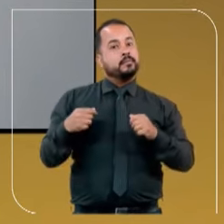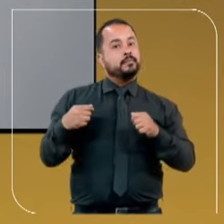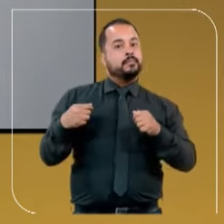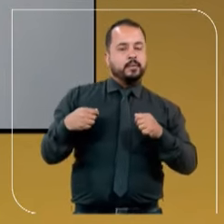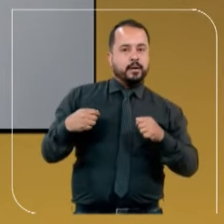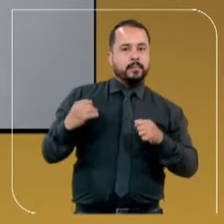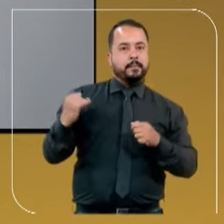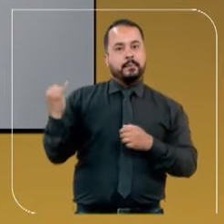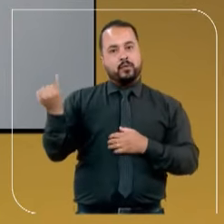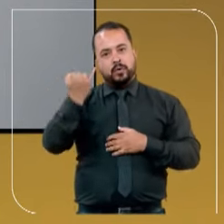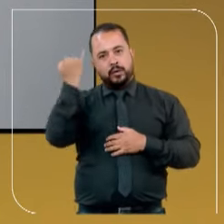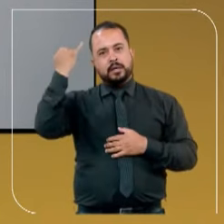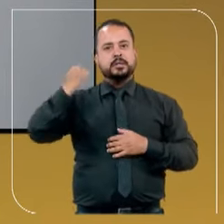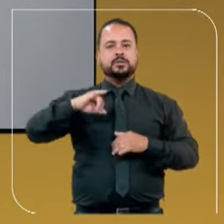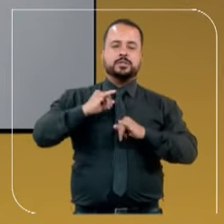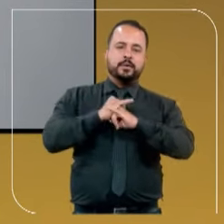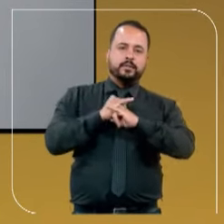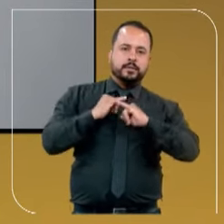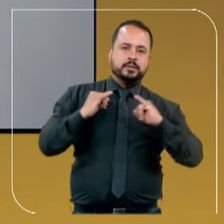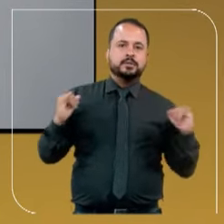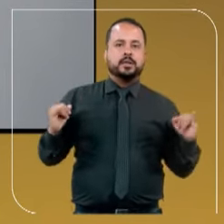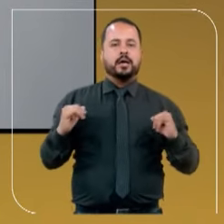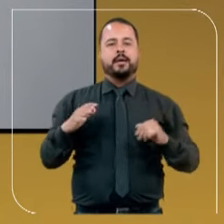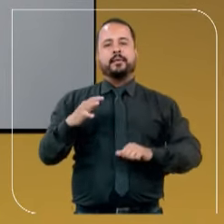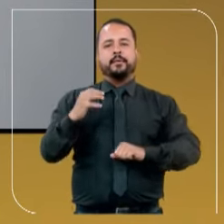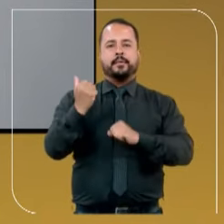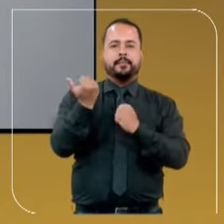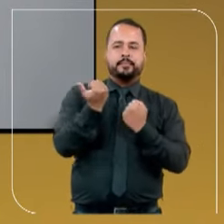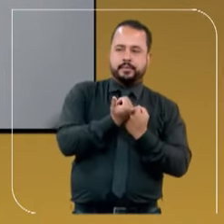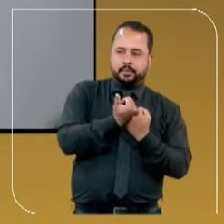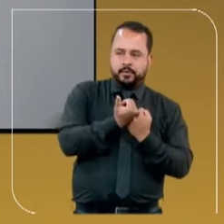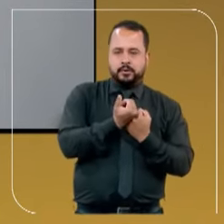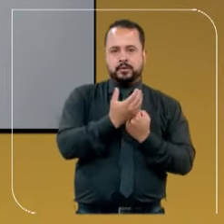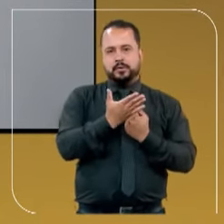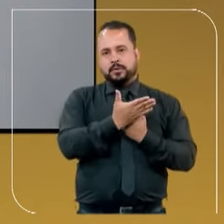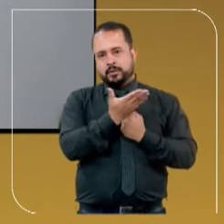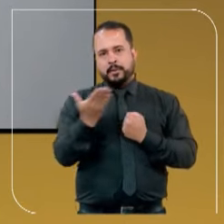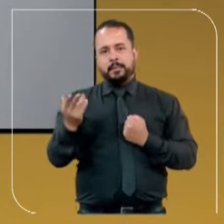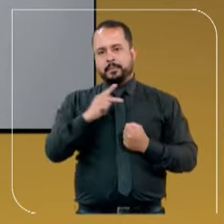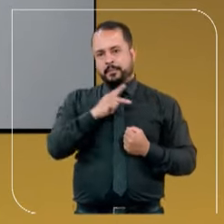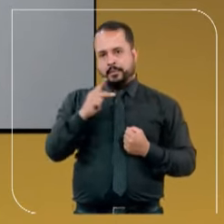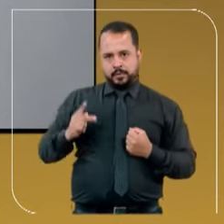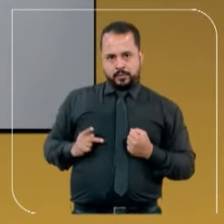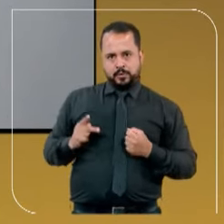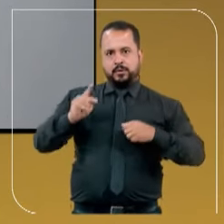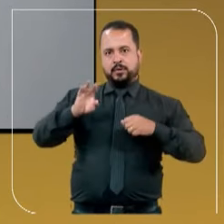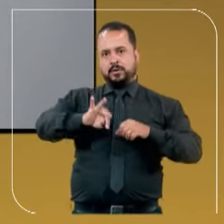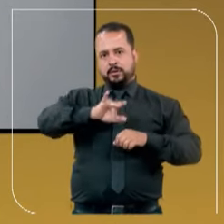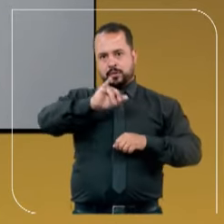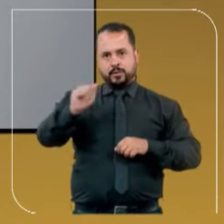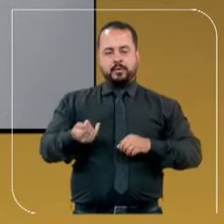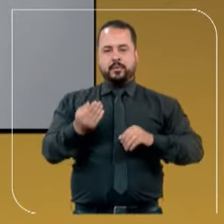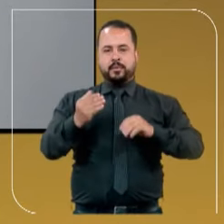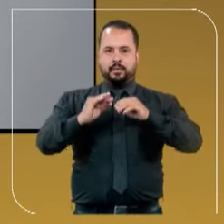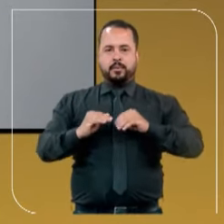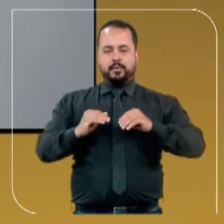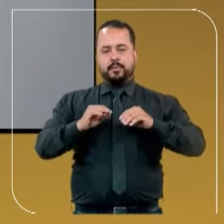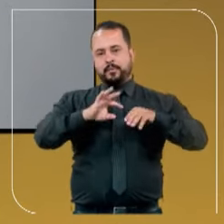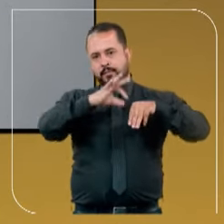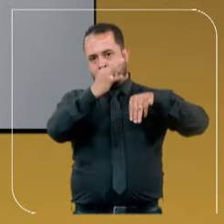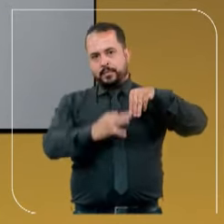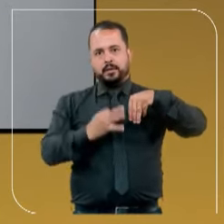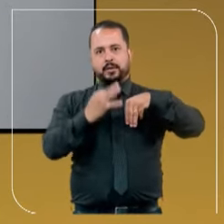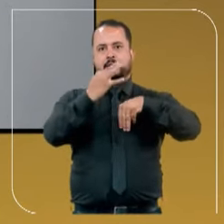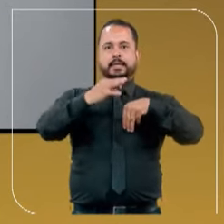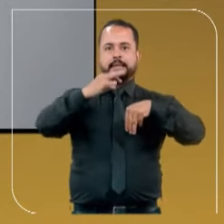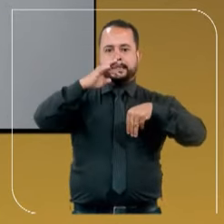aqui, senhoras e senhores, o apoio inestimável da presidente do Superior Tribunal de Justiça, a ministra Maria Tereza.